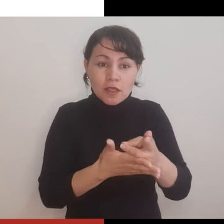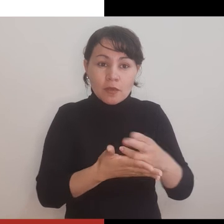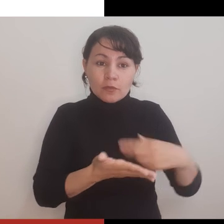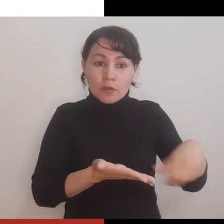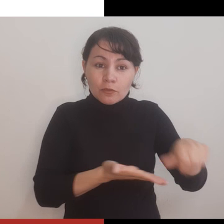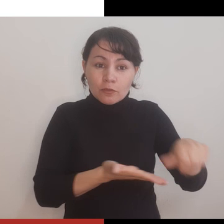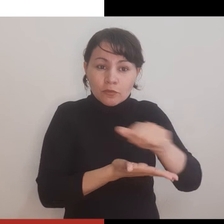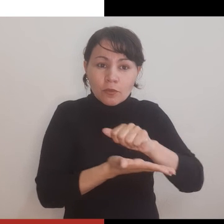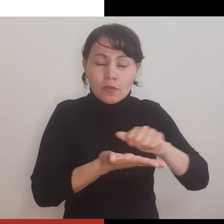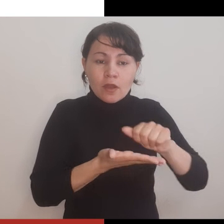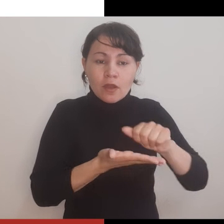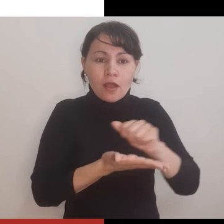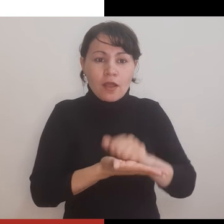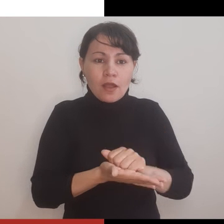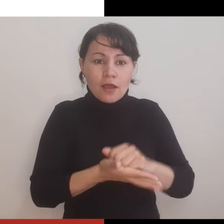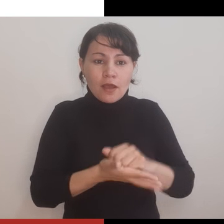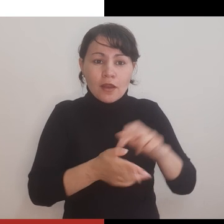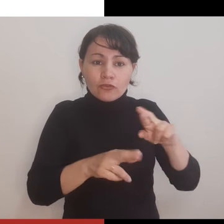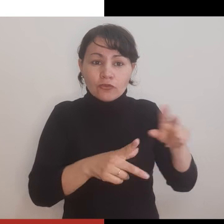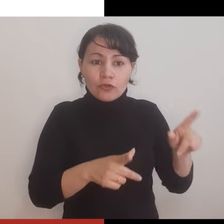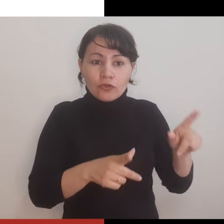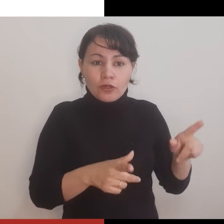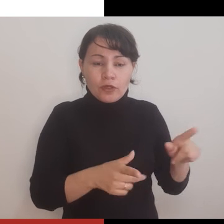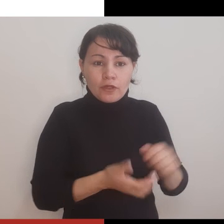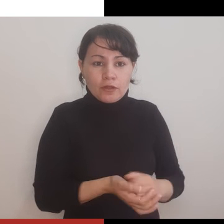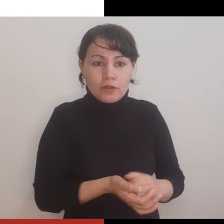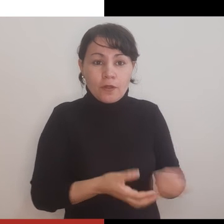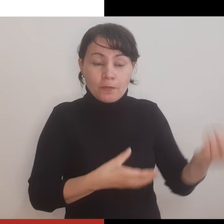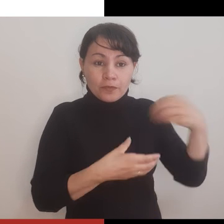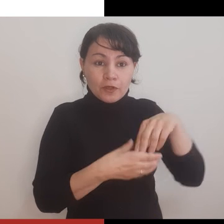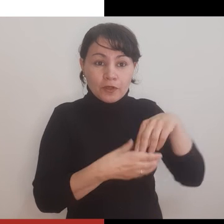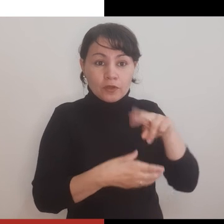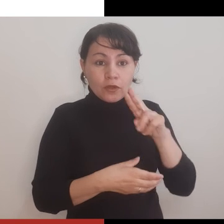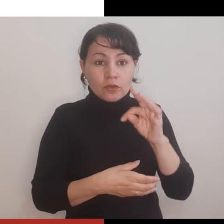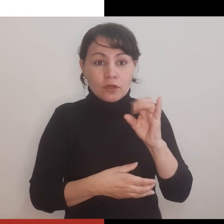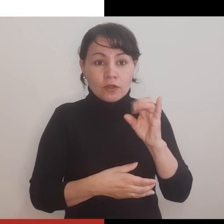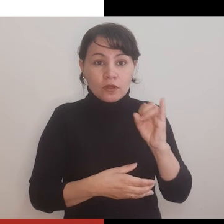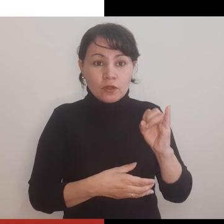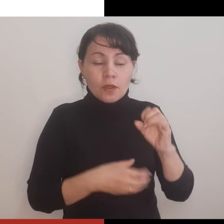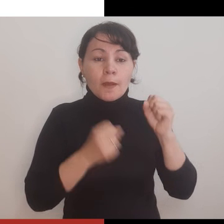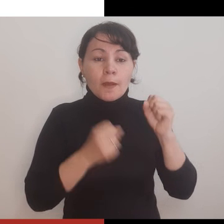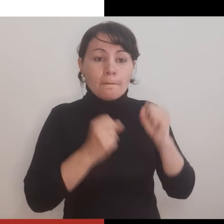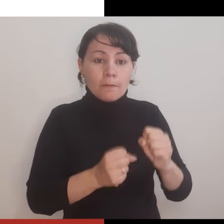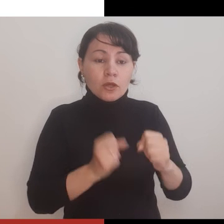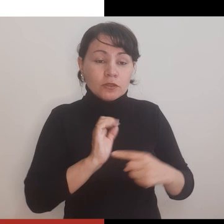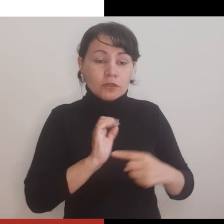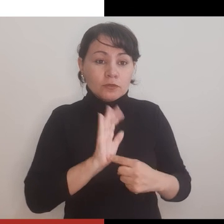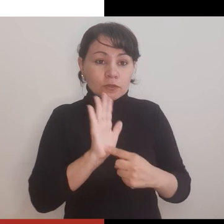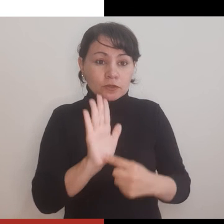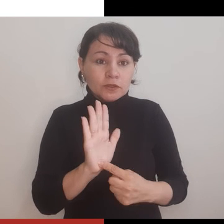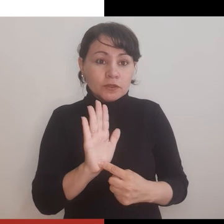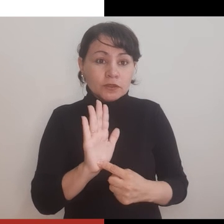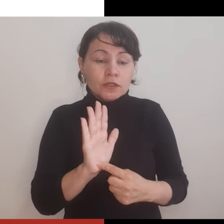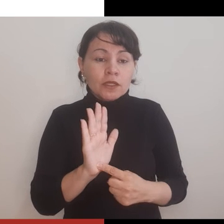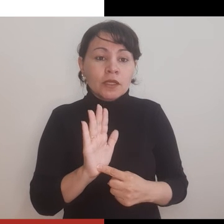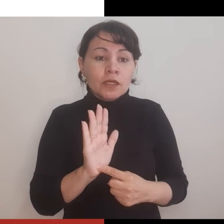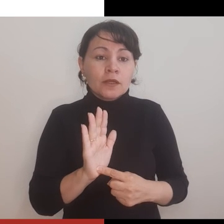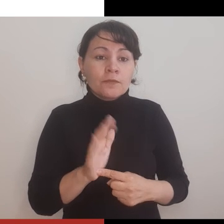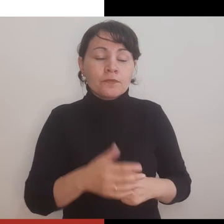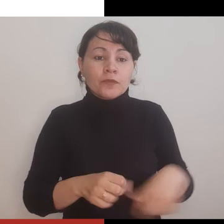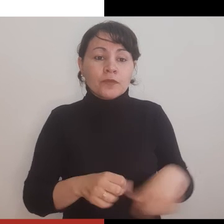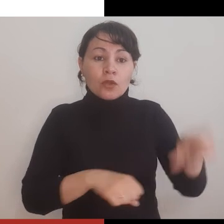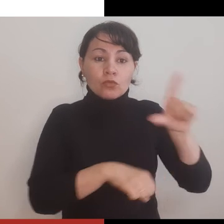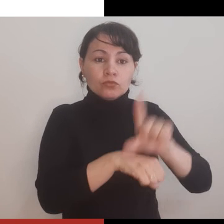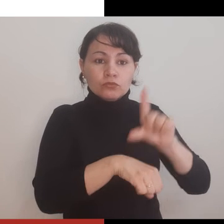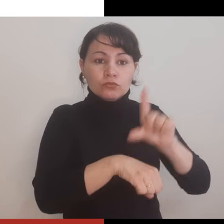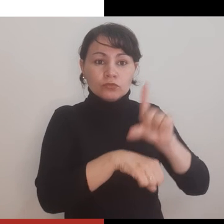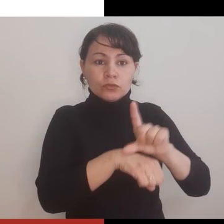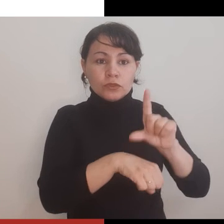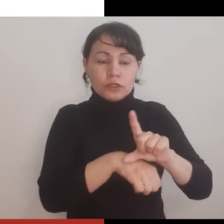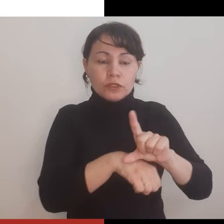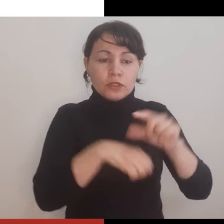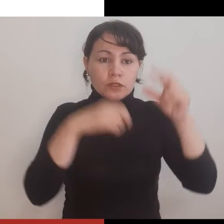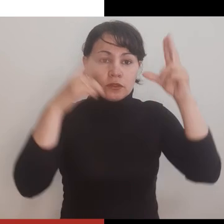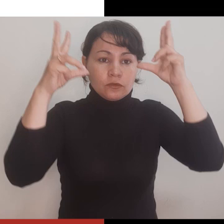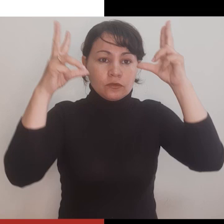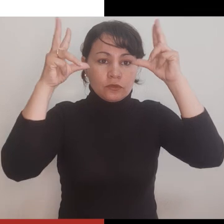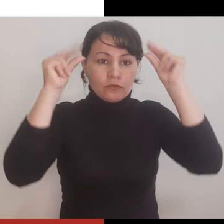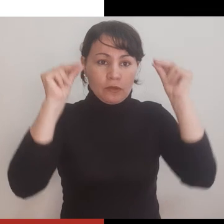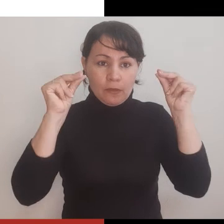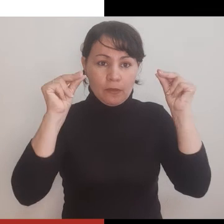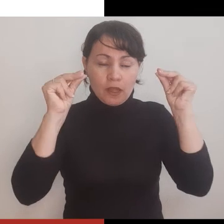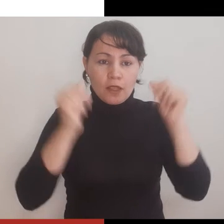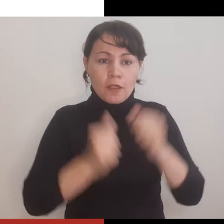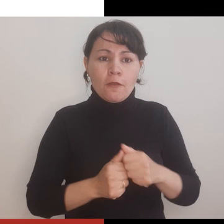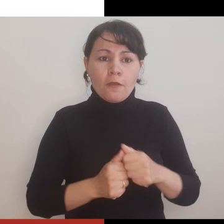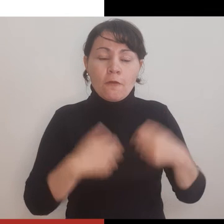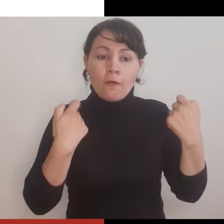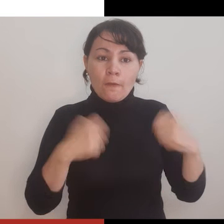campo diferente. Né? Dentro da terapia intensiva, então, a gente pode destacar aí a liderança do enfermeiro,